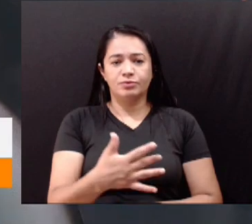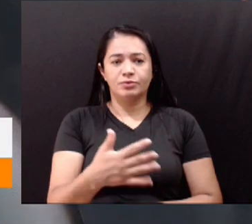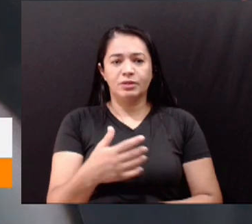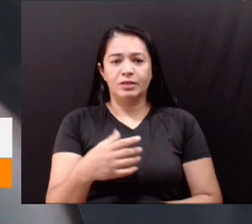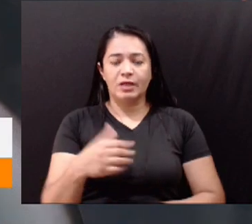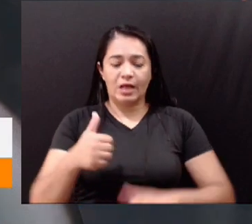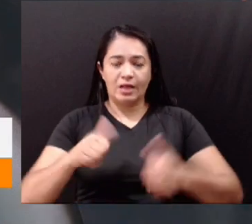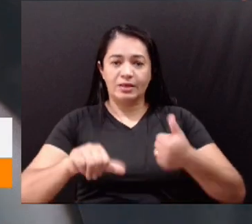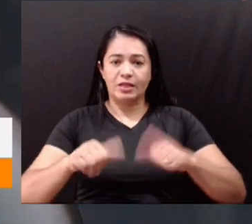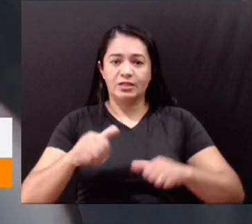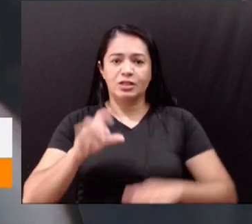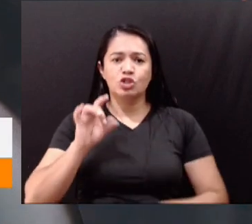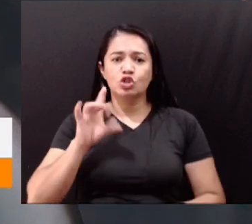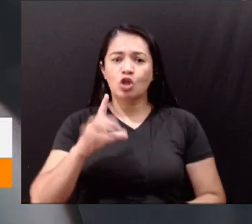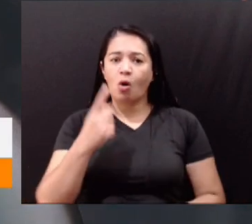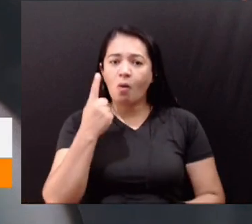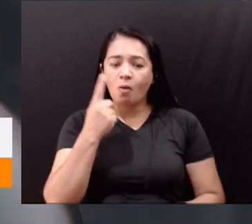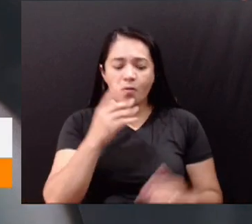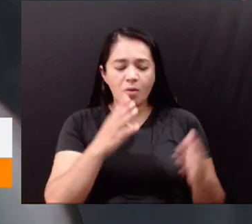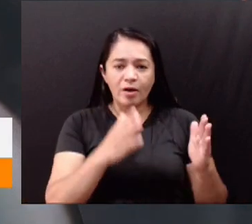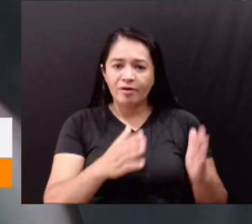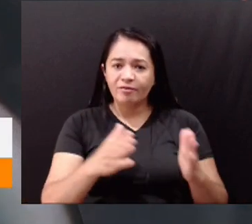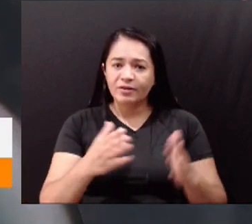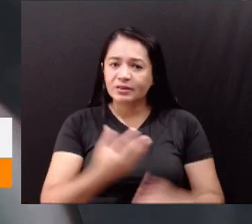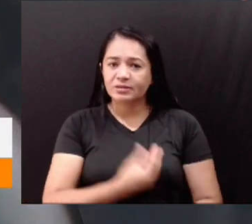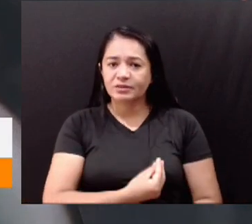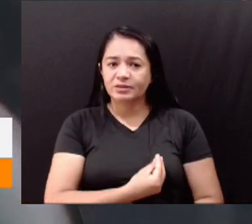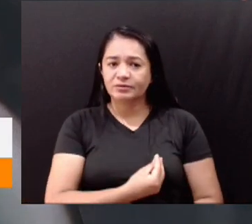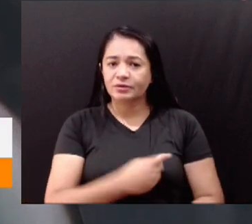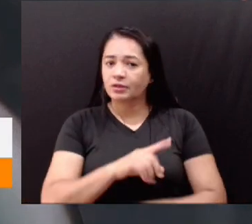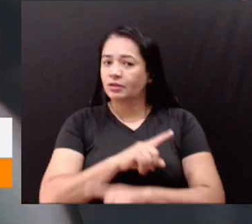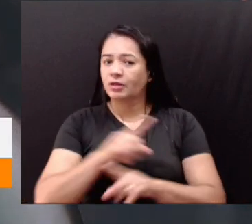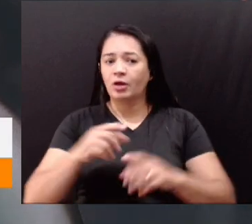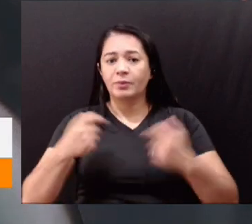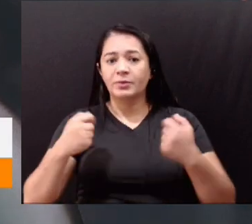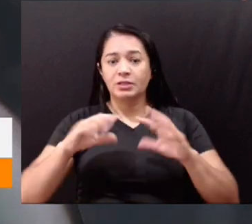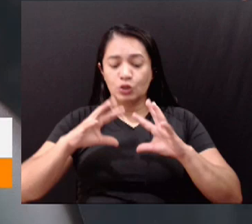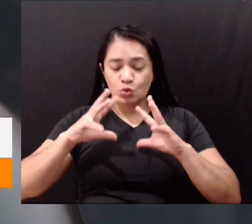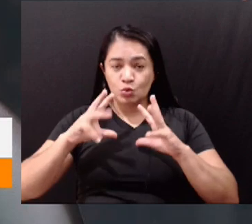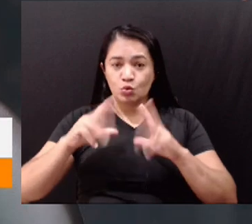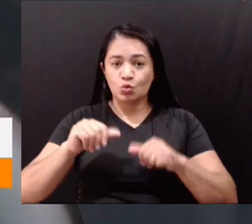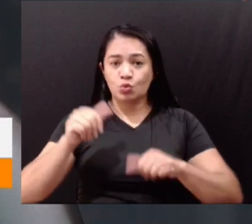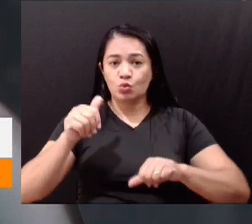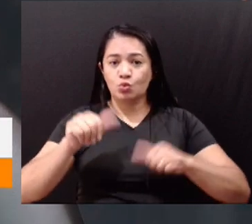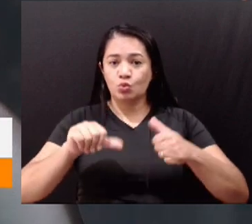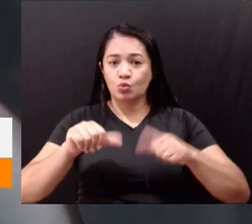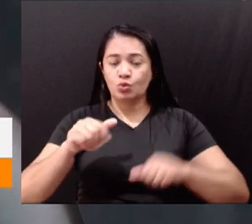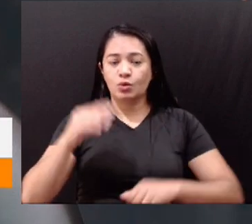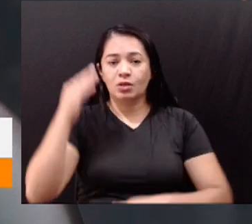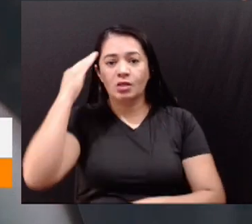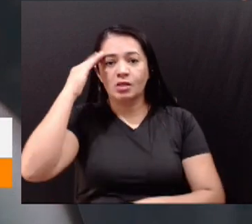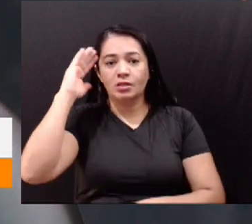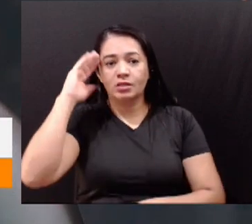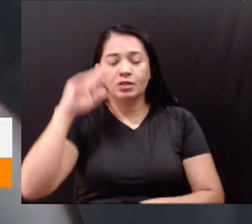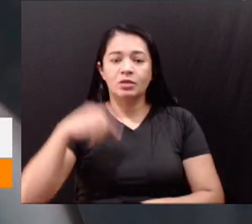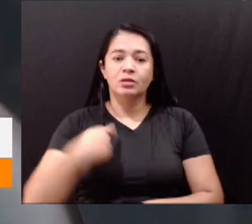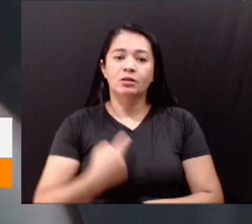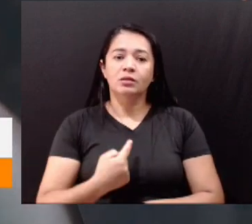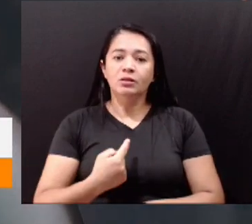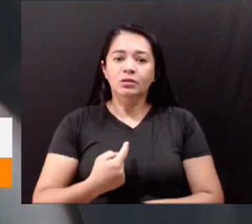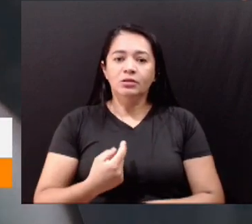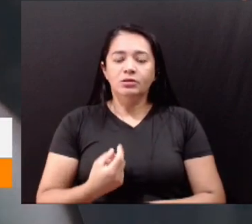vida, a gente tem que analisar a vida como um todo, entender que nós somos frutos de uma história, e